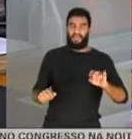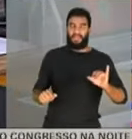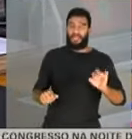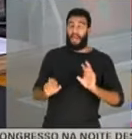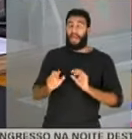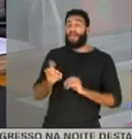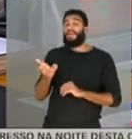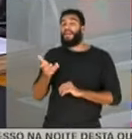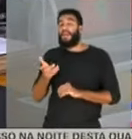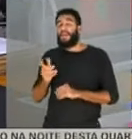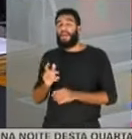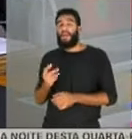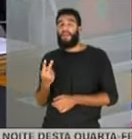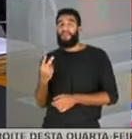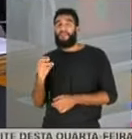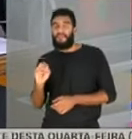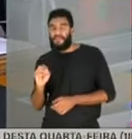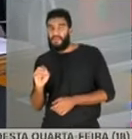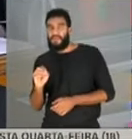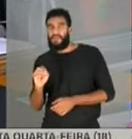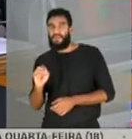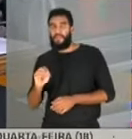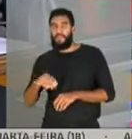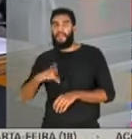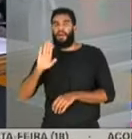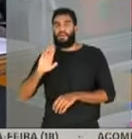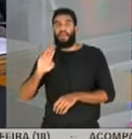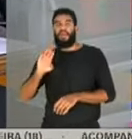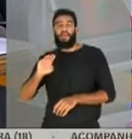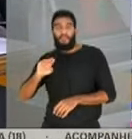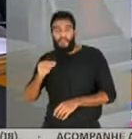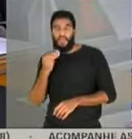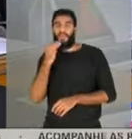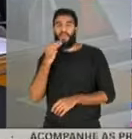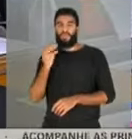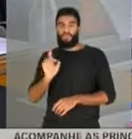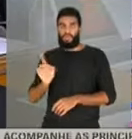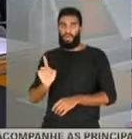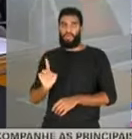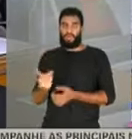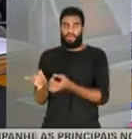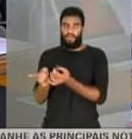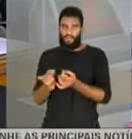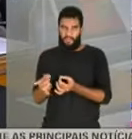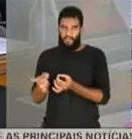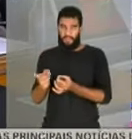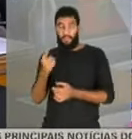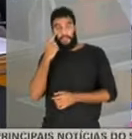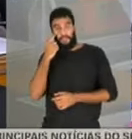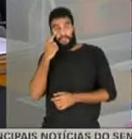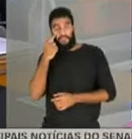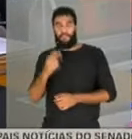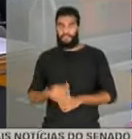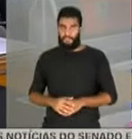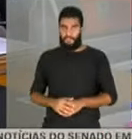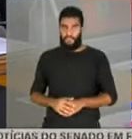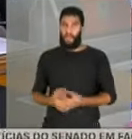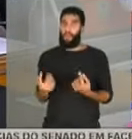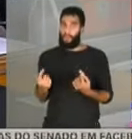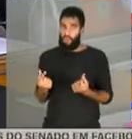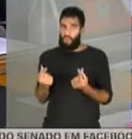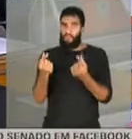de reais, de dólares em comissões com venda da Covaxin ao governo. Veja, é muito